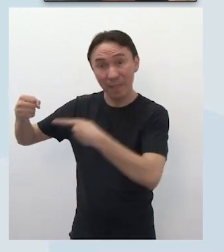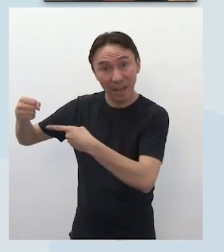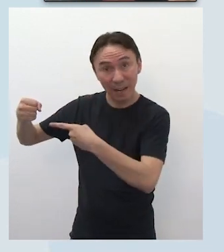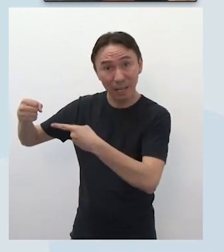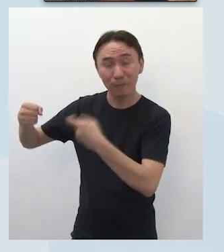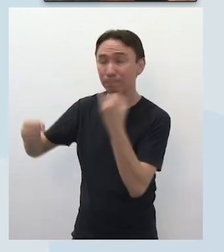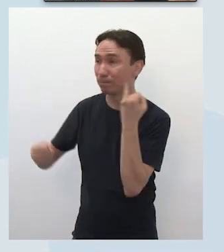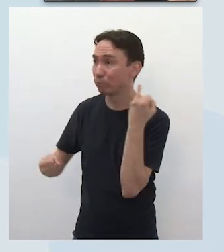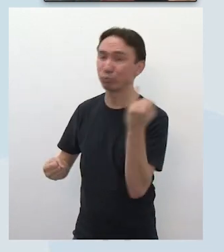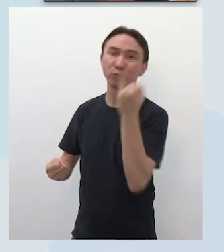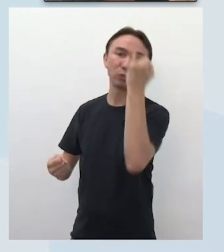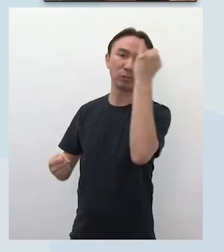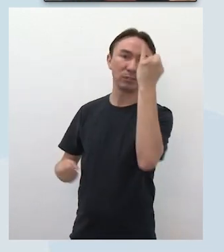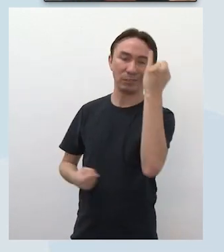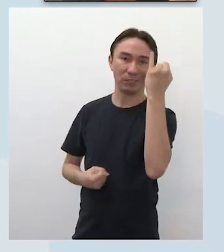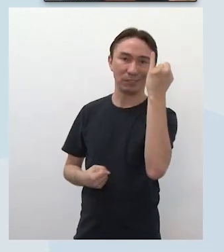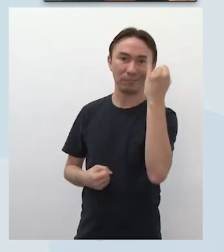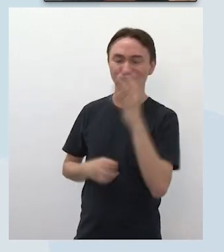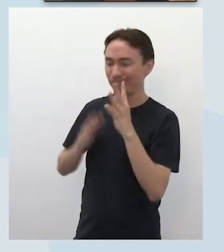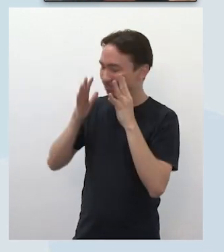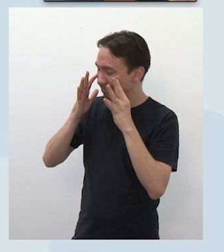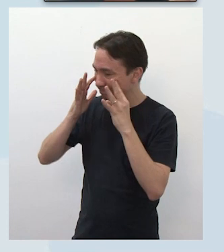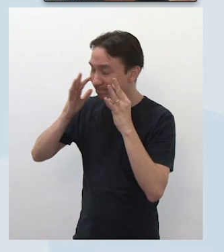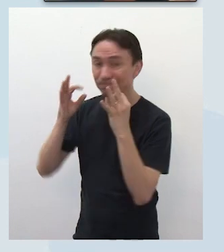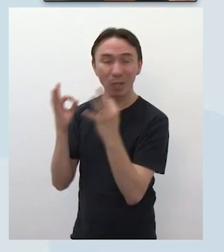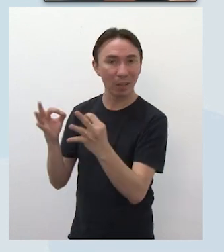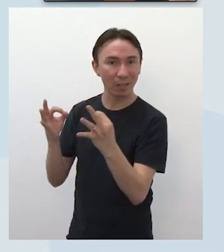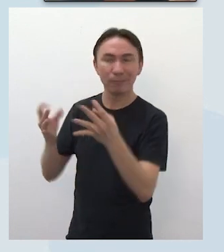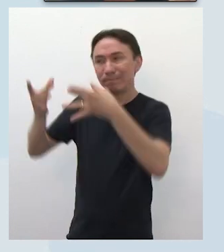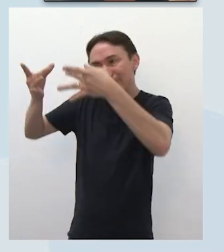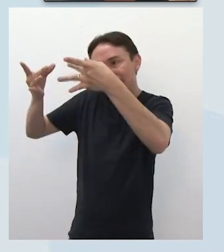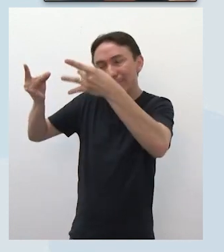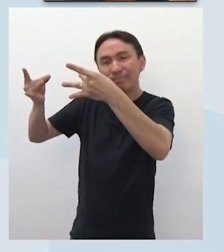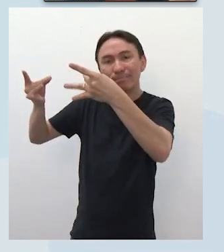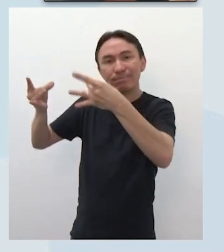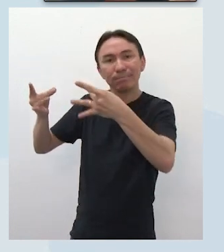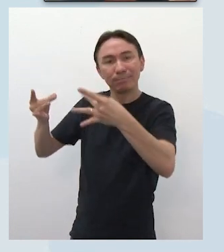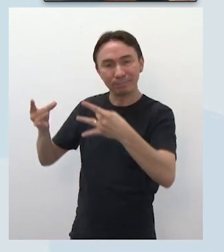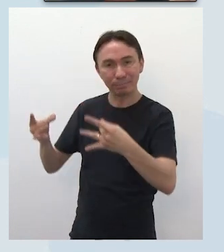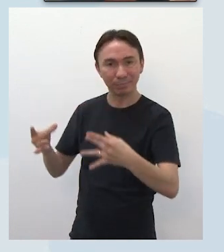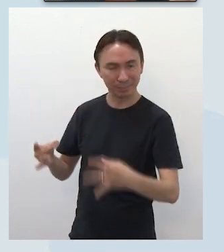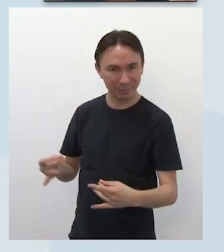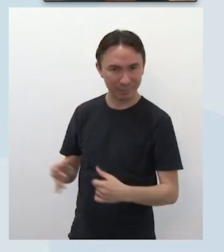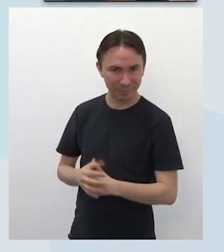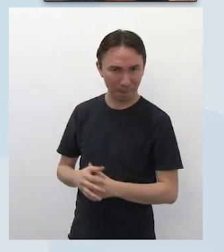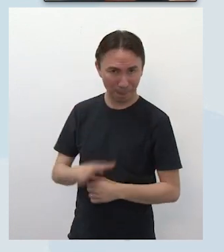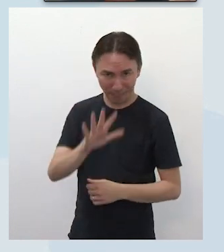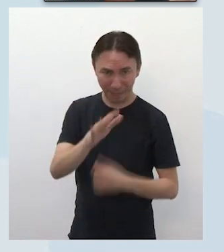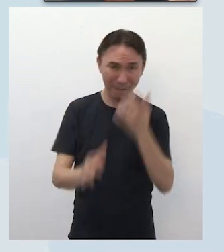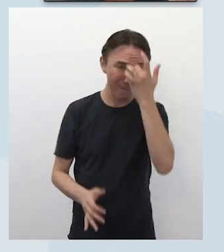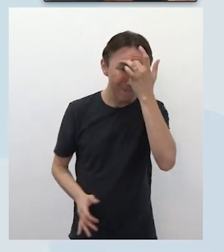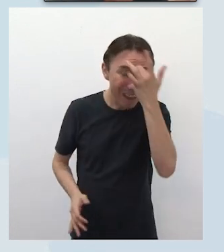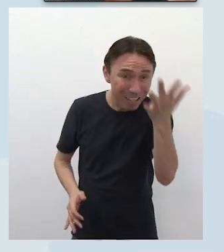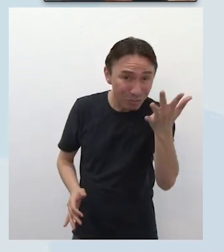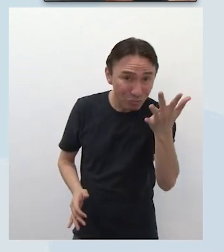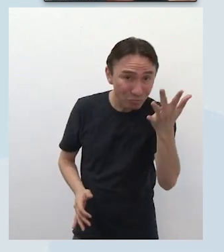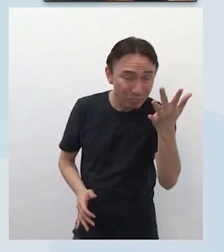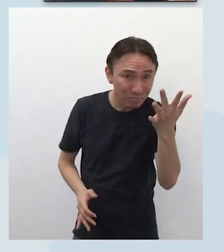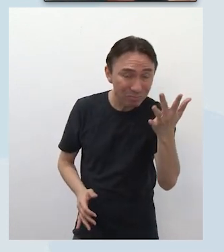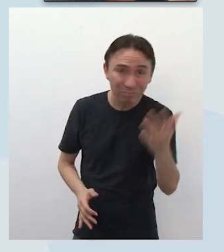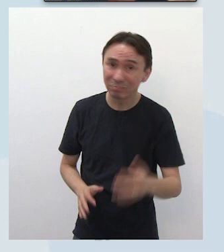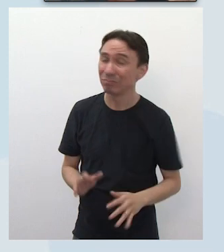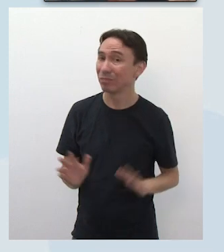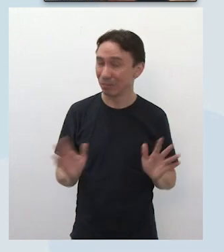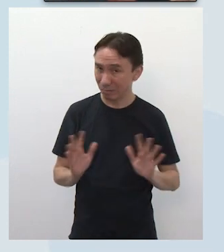forma descritiva. A gente não consegue adquirir isso da noite para o dia, né? Porque isso é, de fato, algo